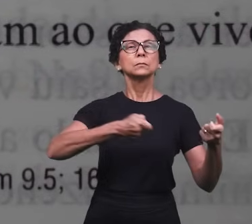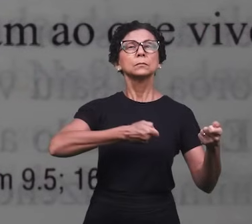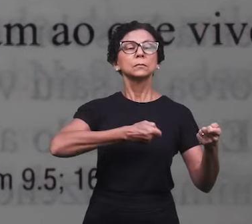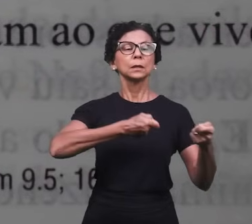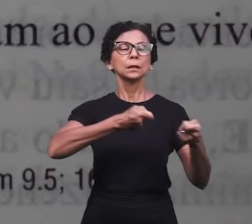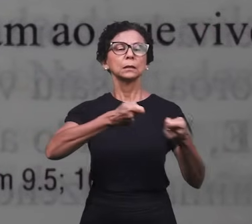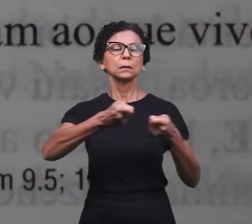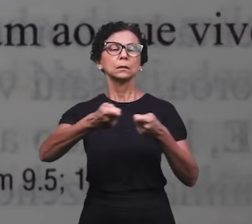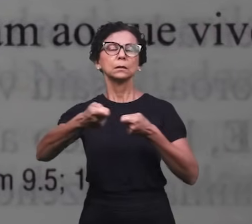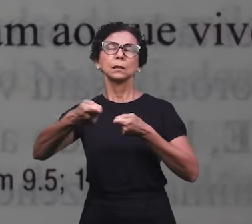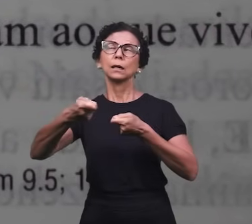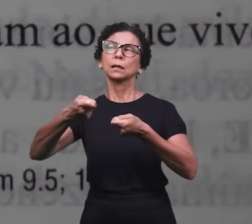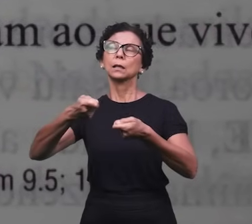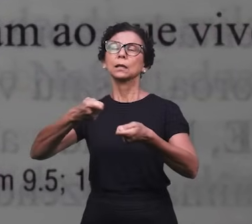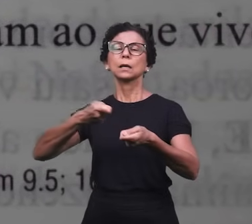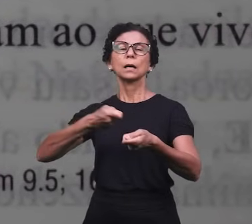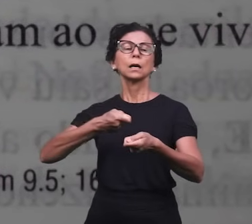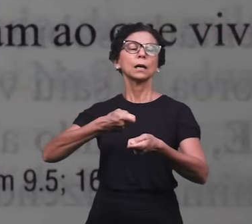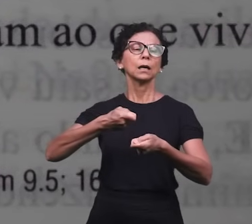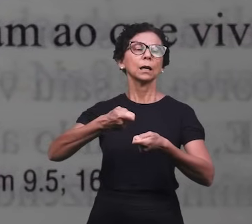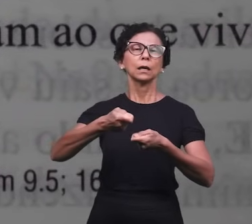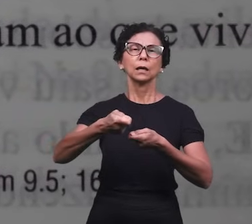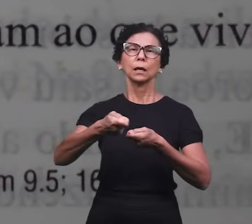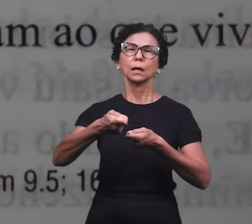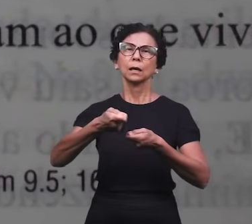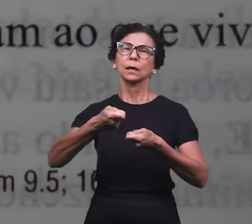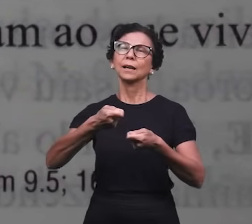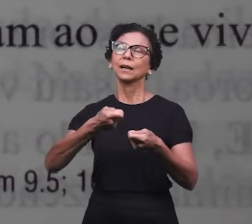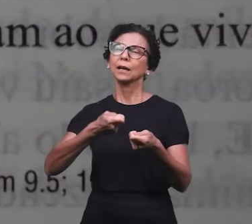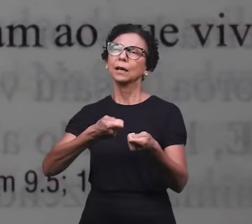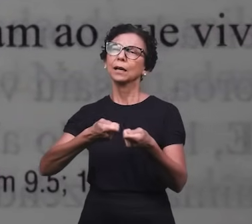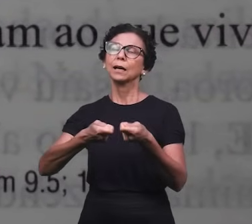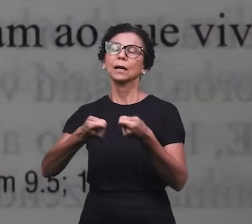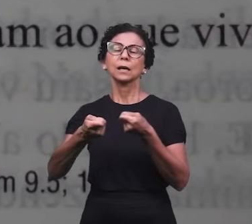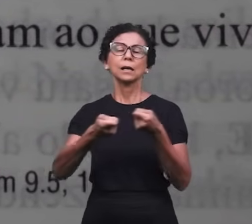e que reinará